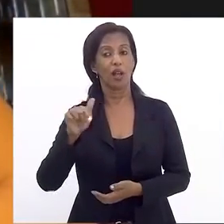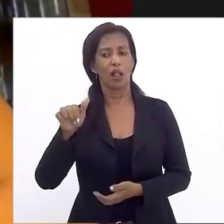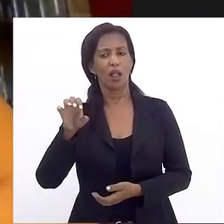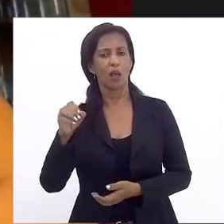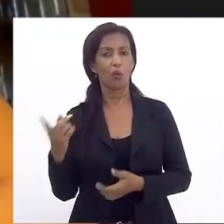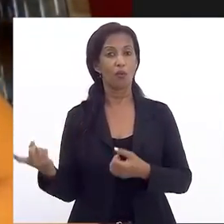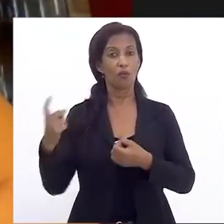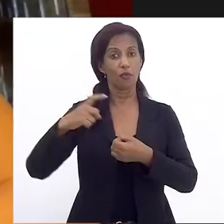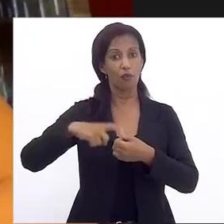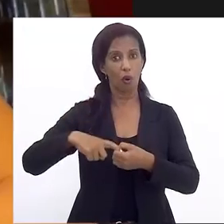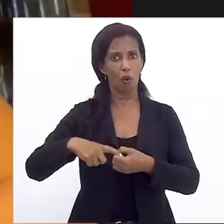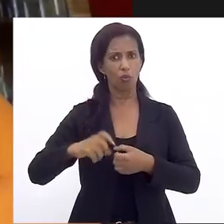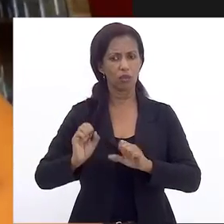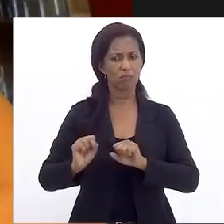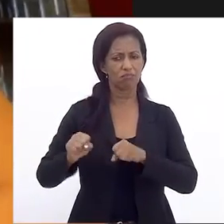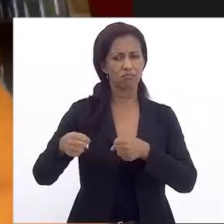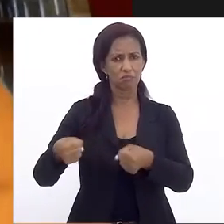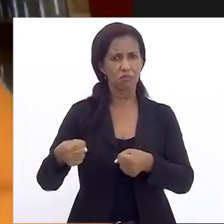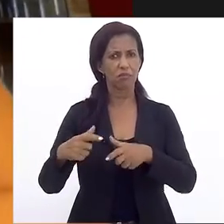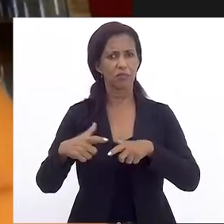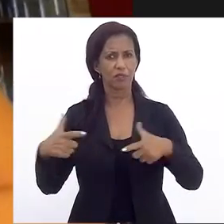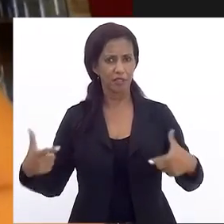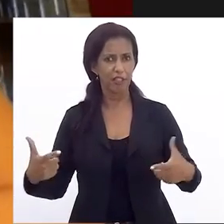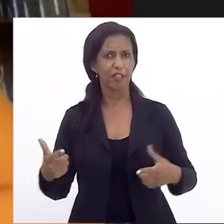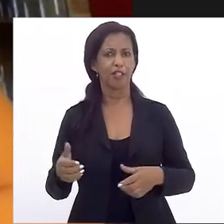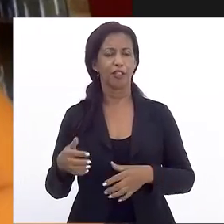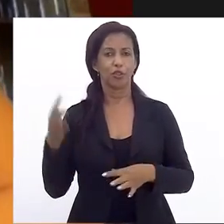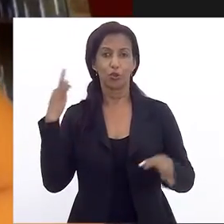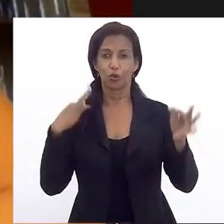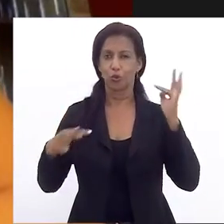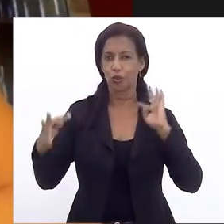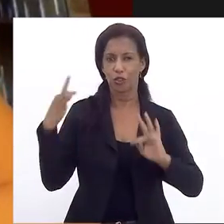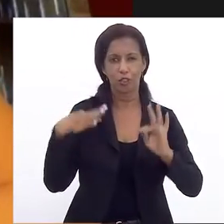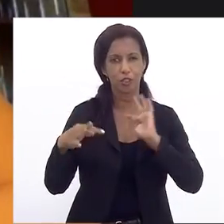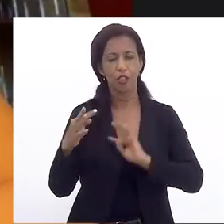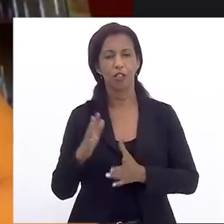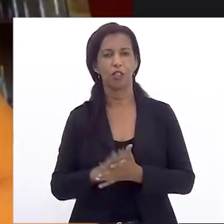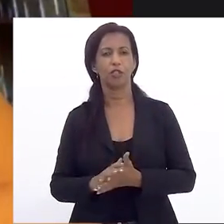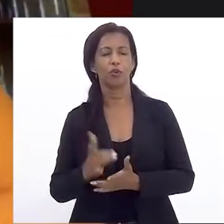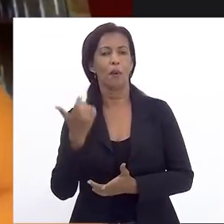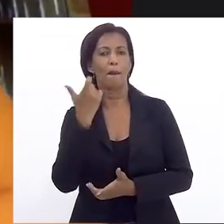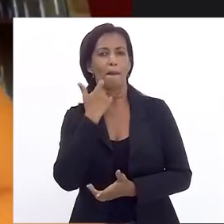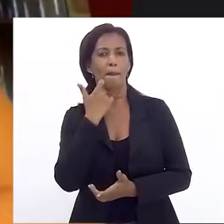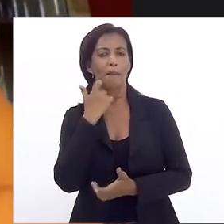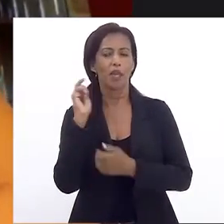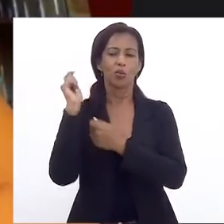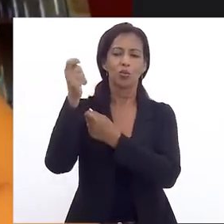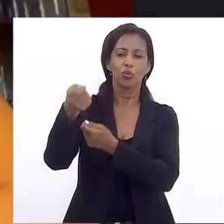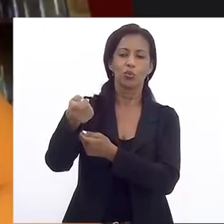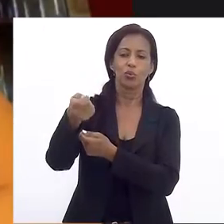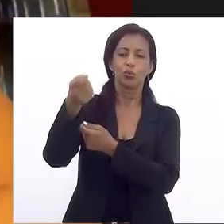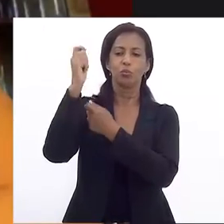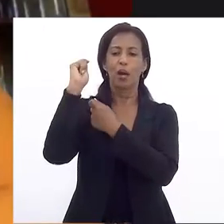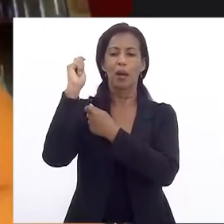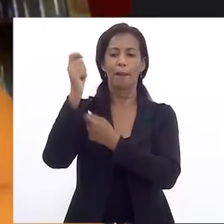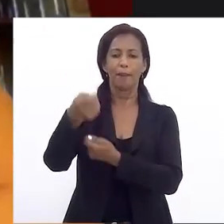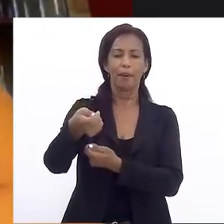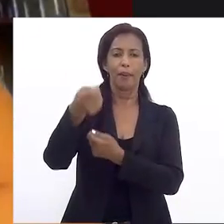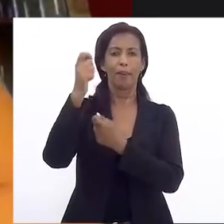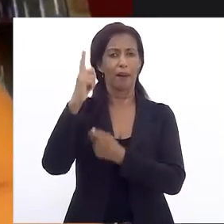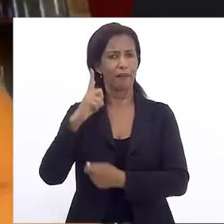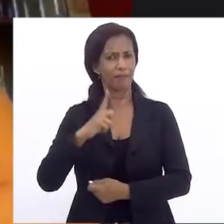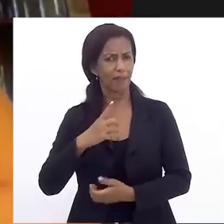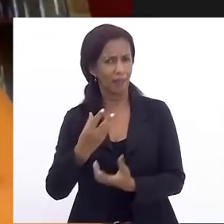lagoa volta e tem um potencial muito grande, potencial turístico, os pescadores também.